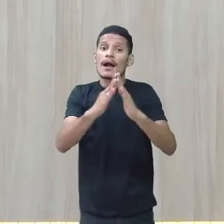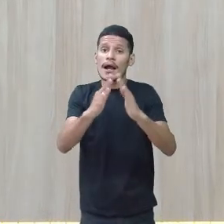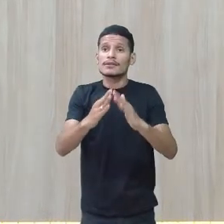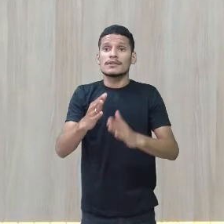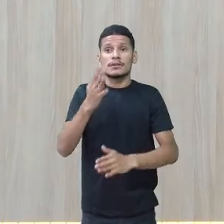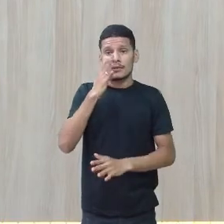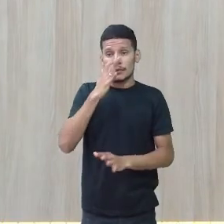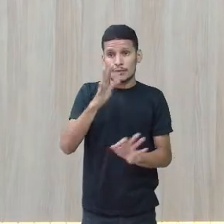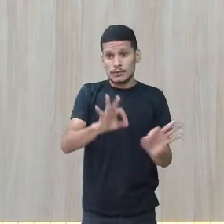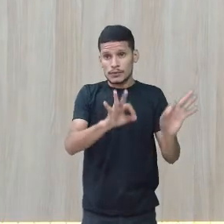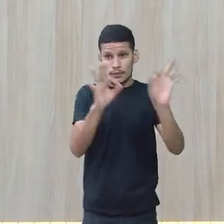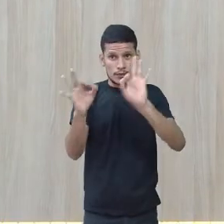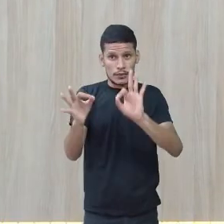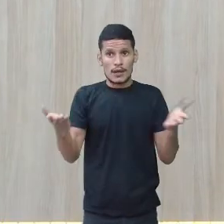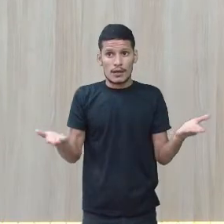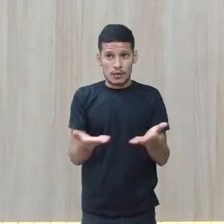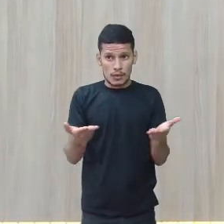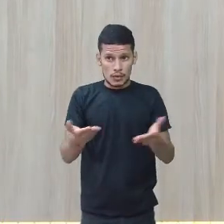agora, opa,